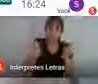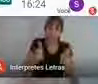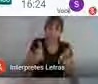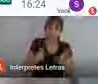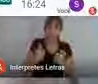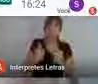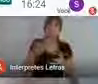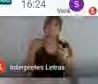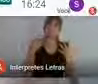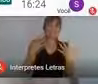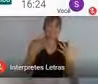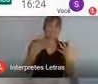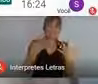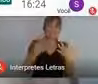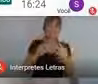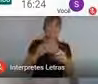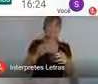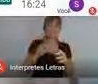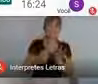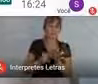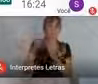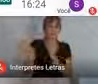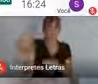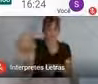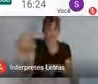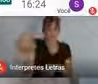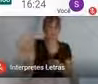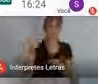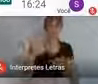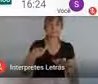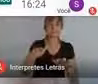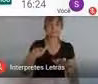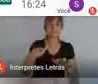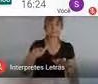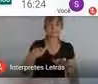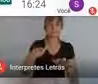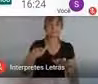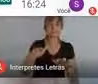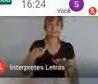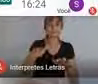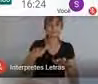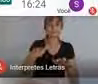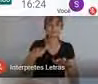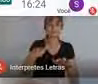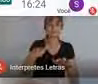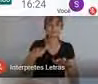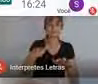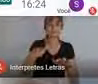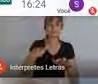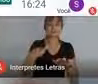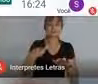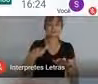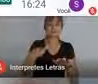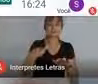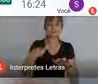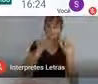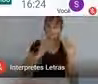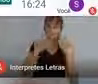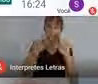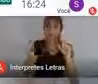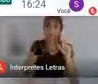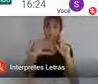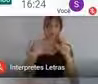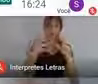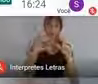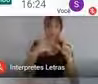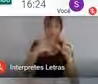esse. Então, eu vou compartilhar aqui com vocês a minha tela para que vocês possam acompanhar